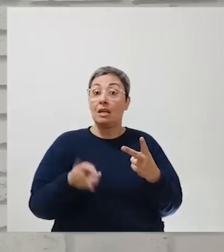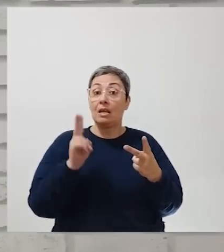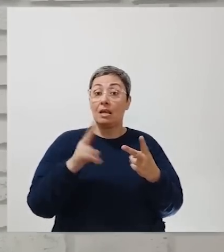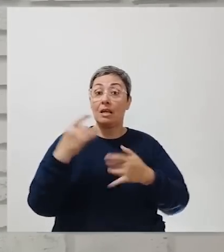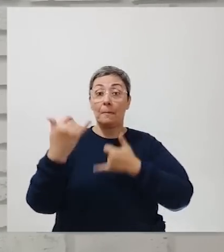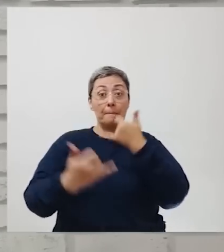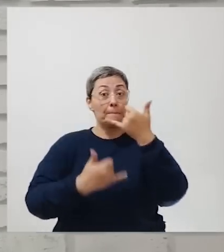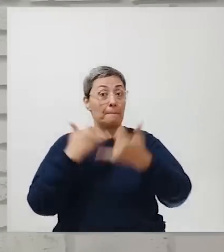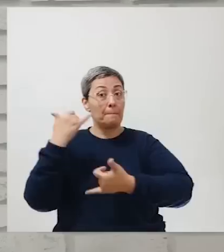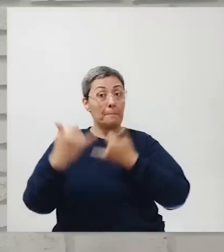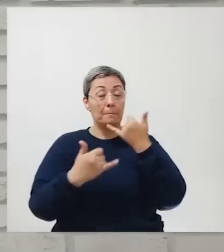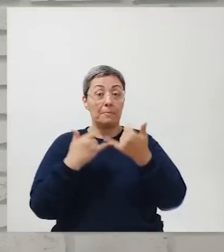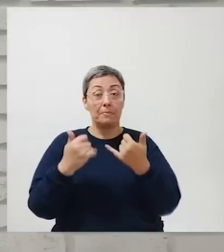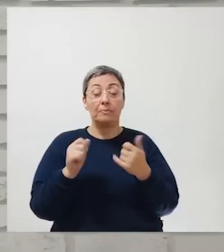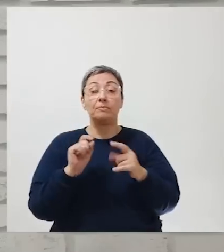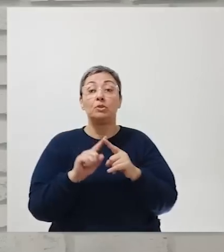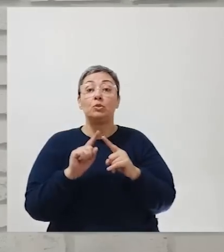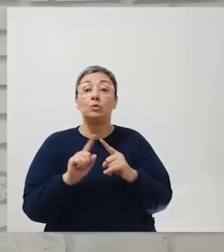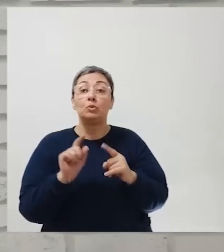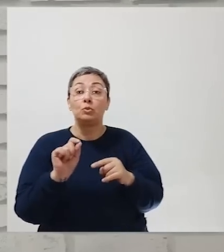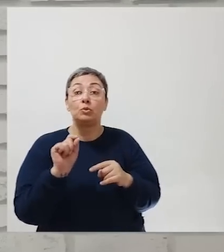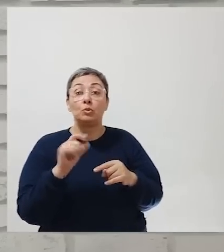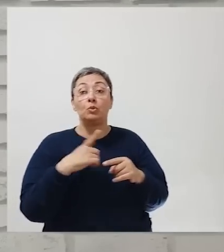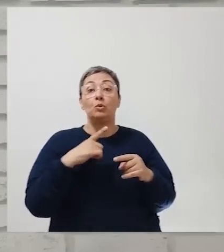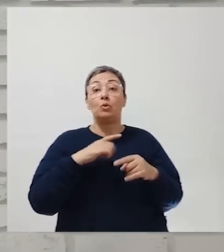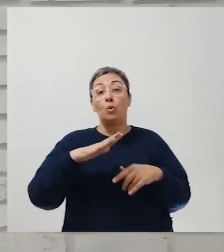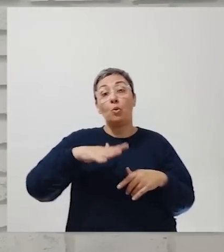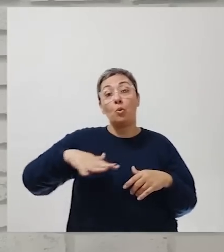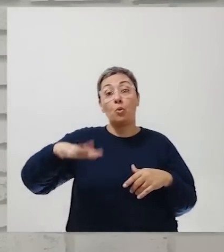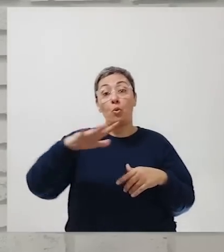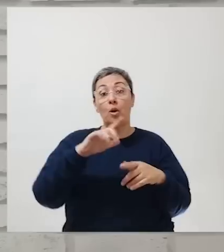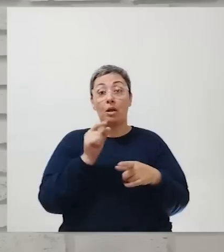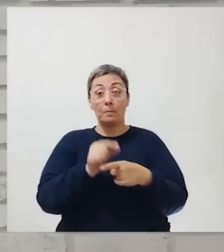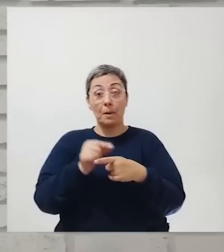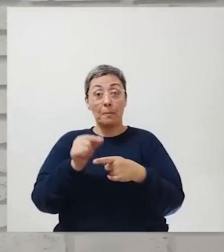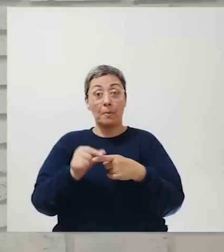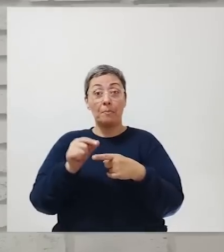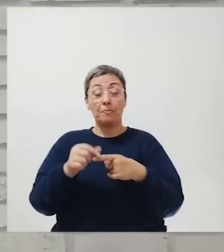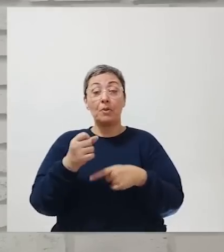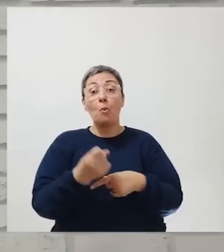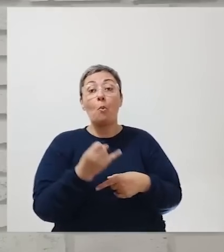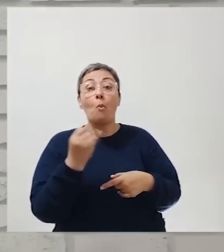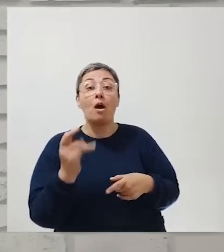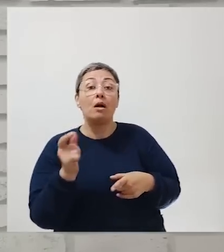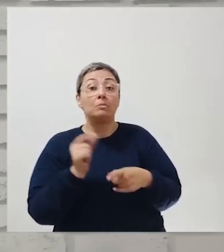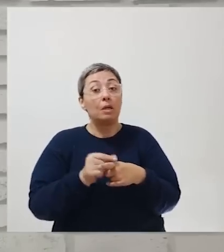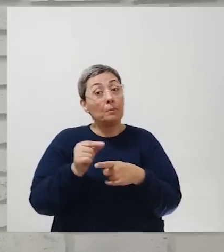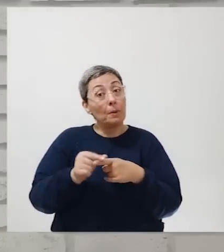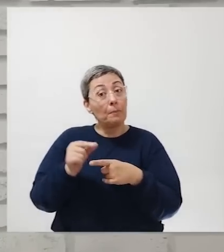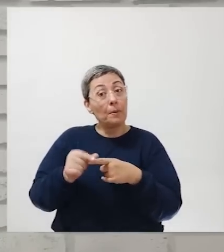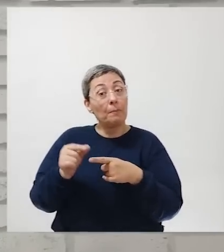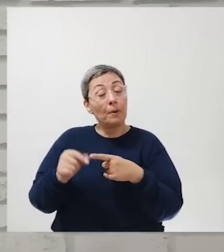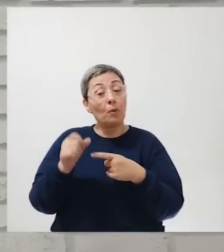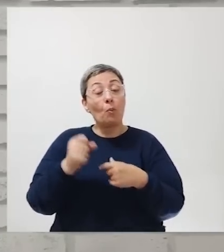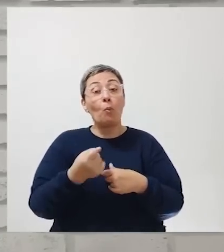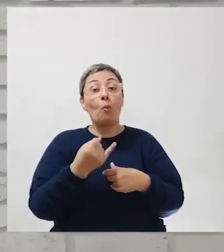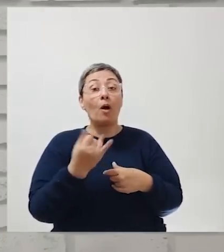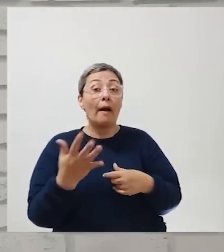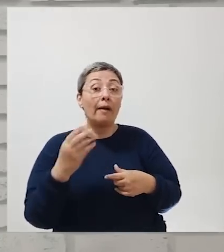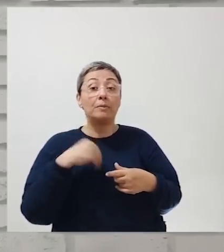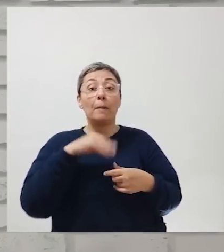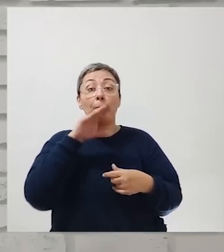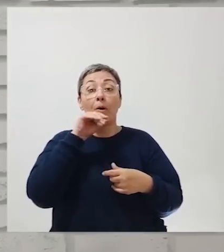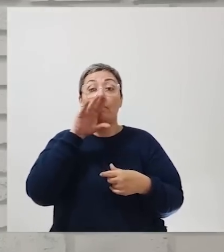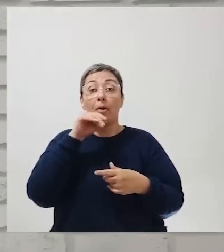sempre brincando com essa questão da noção de sílaba. Quantos pedacinhos tem? Quantas vezes a gente abre